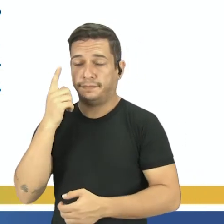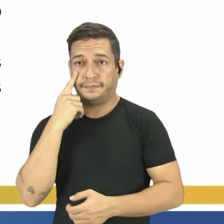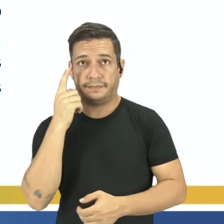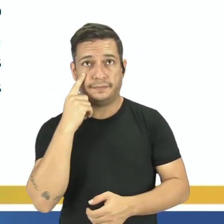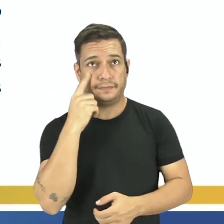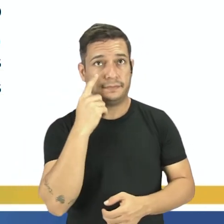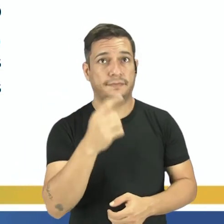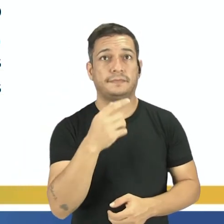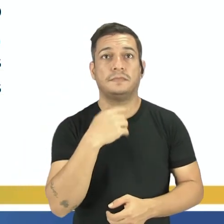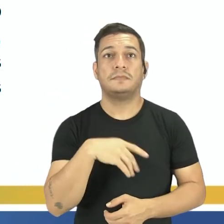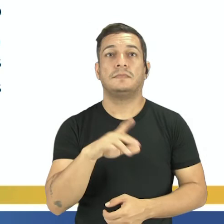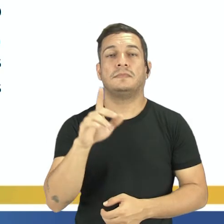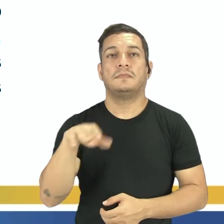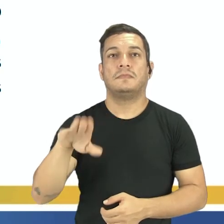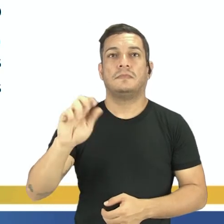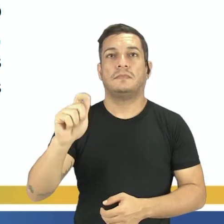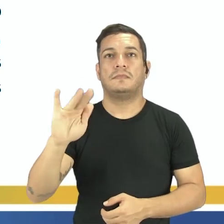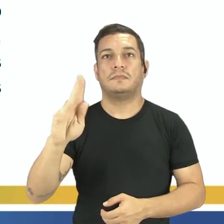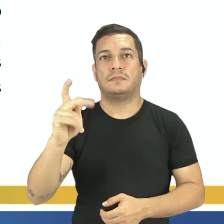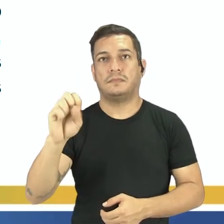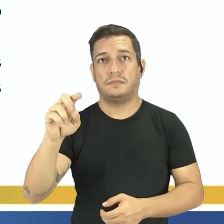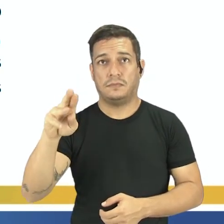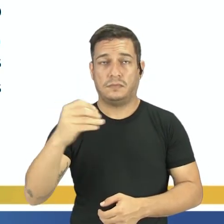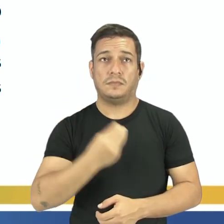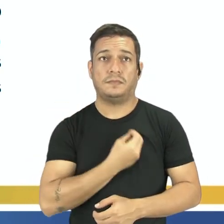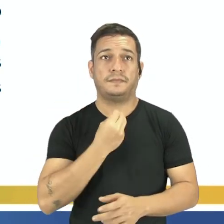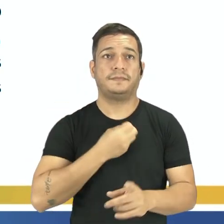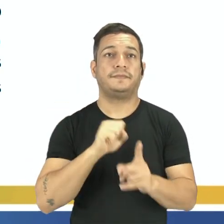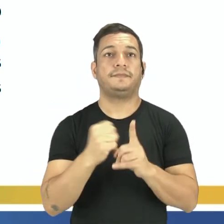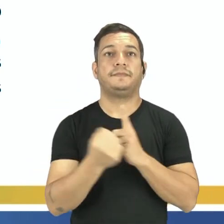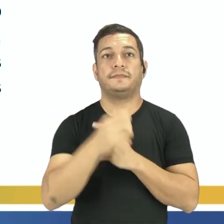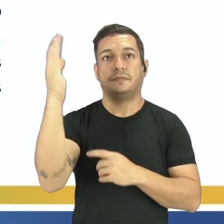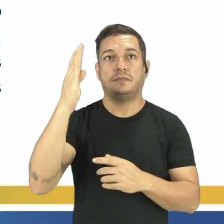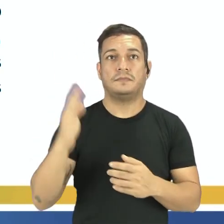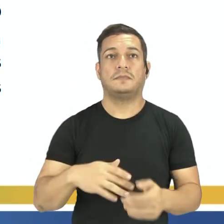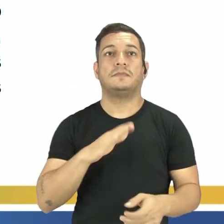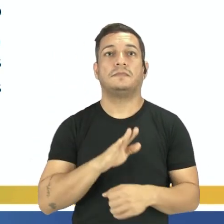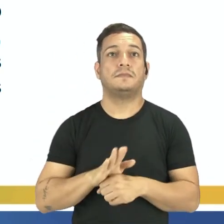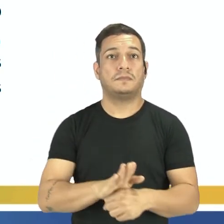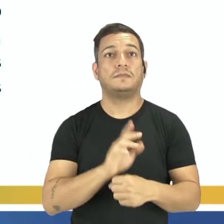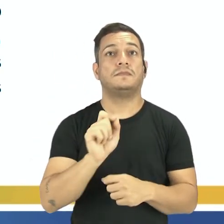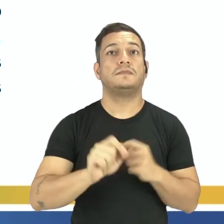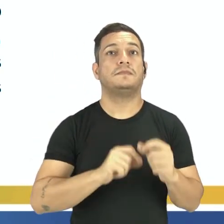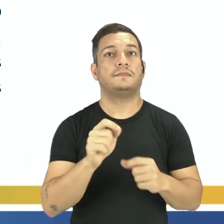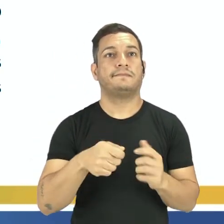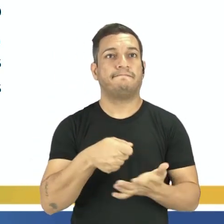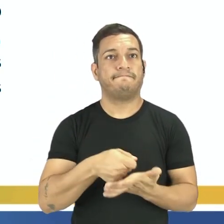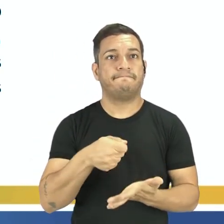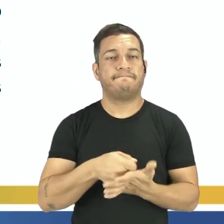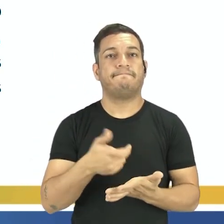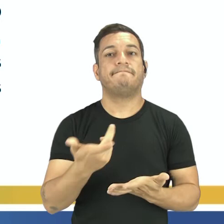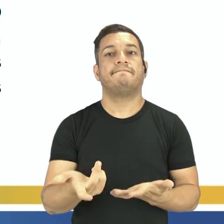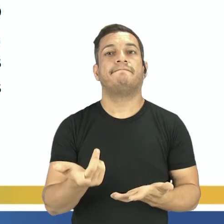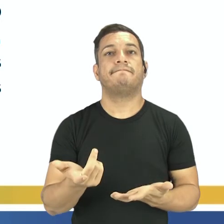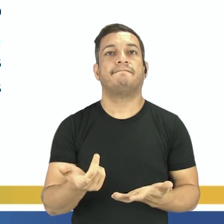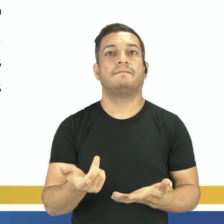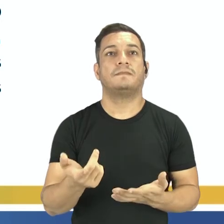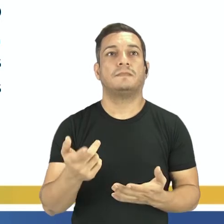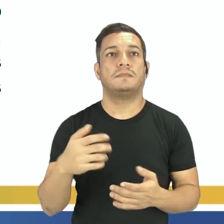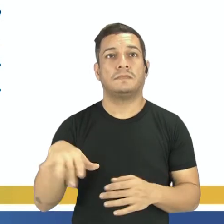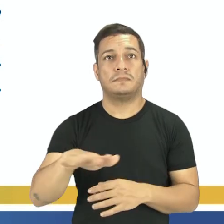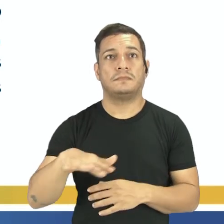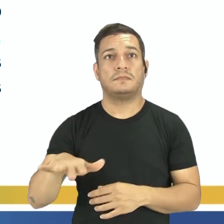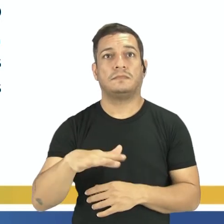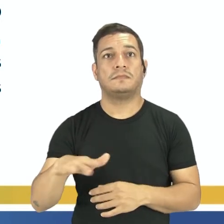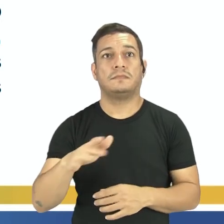o machismo existente na sociedade brasileira contribui decisivamente para essa persistência. Na sociedade